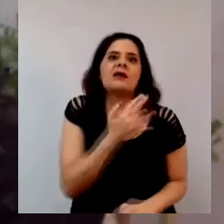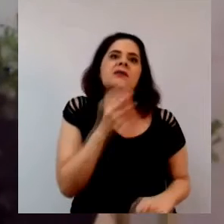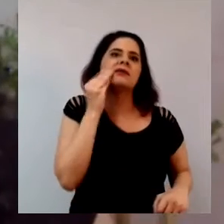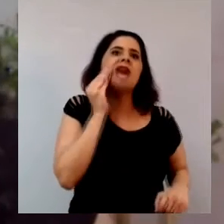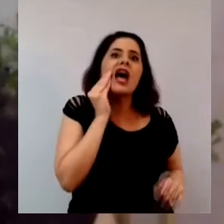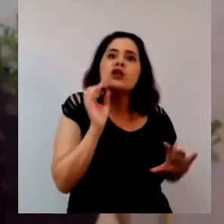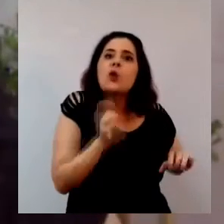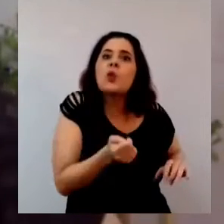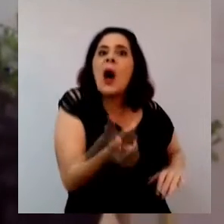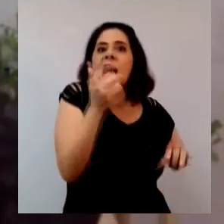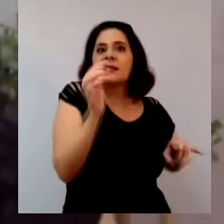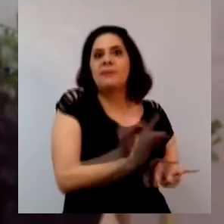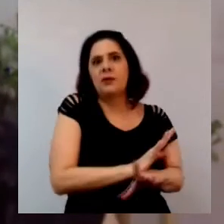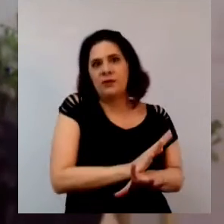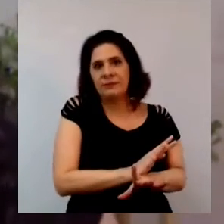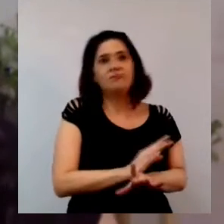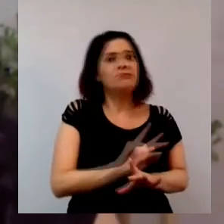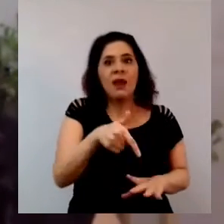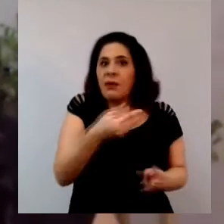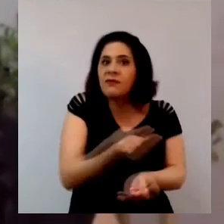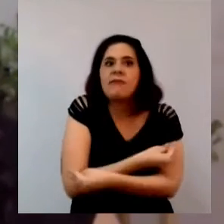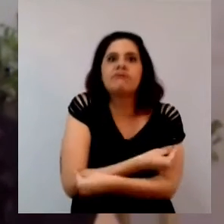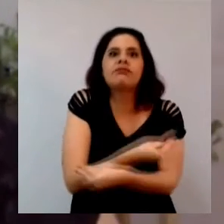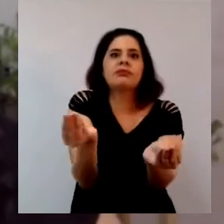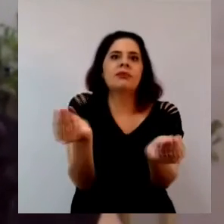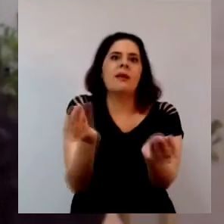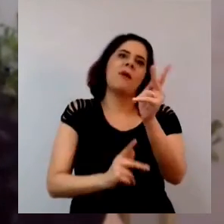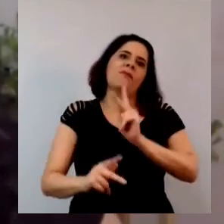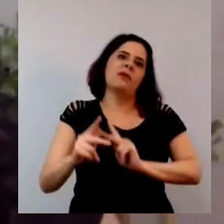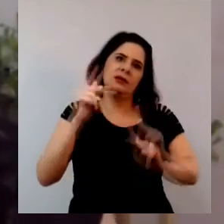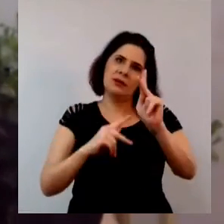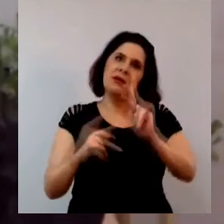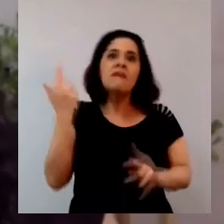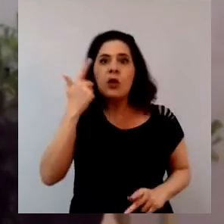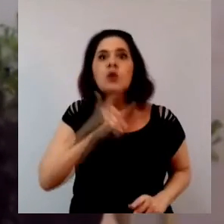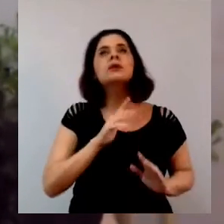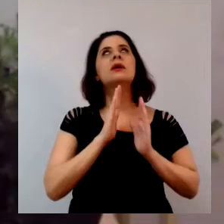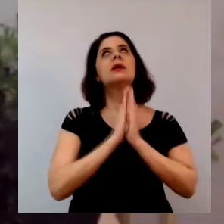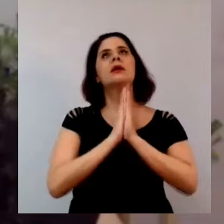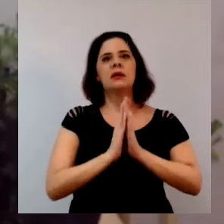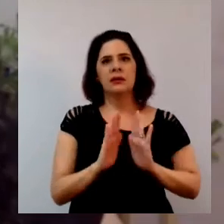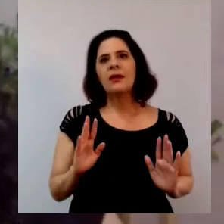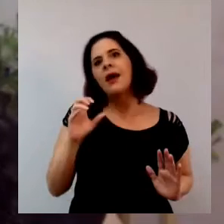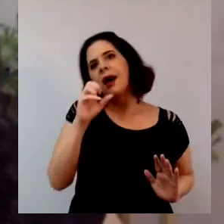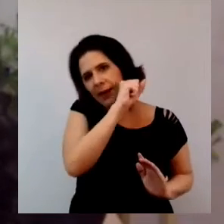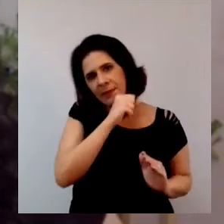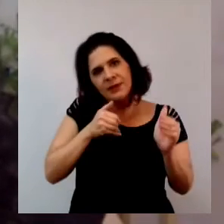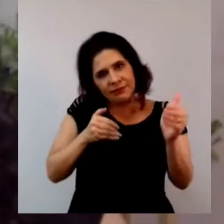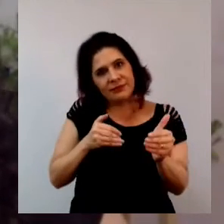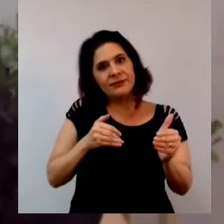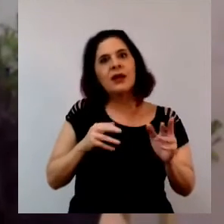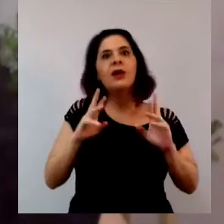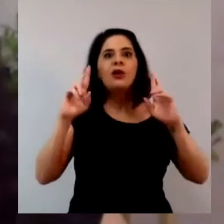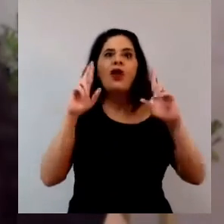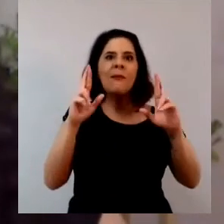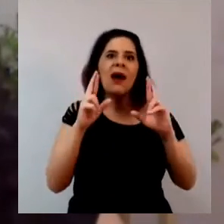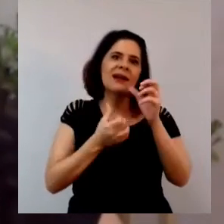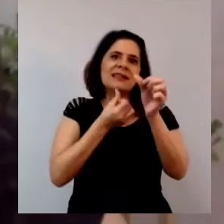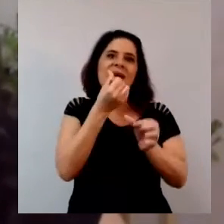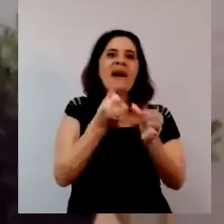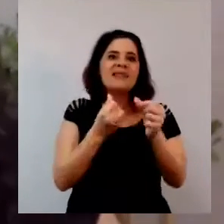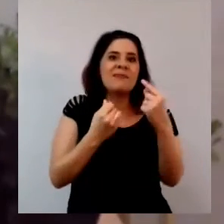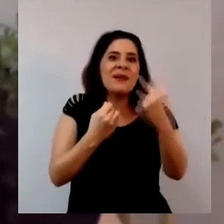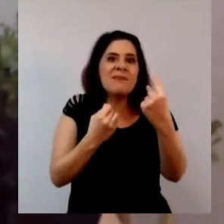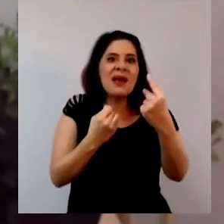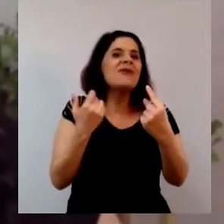para a população logo, logo, né, ano que vem, talvez, ainda no primeiro semestre. Então, por não